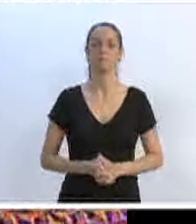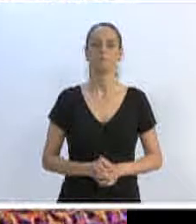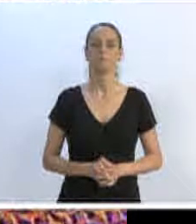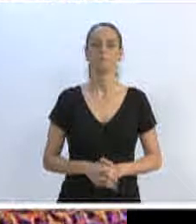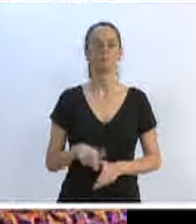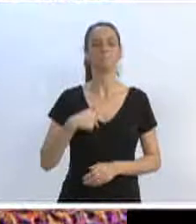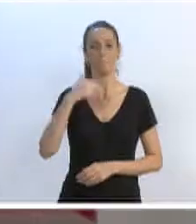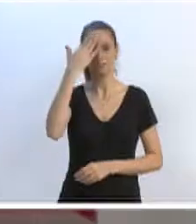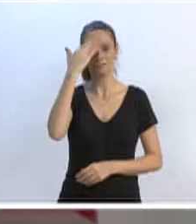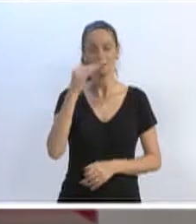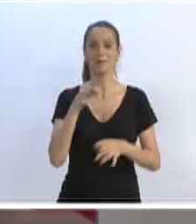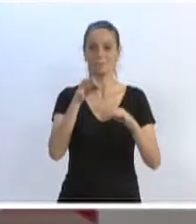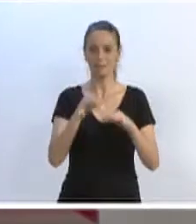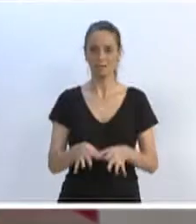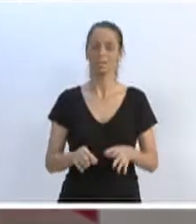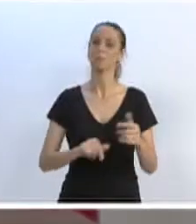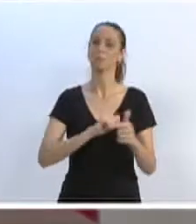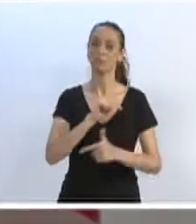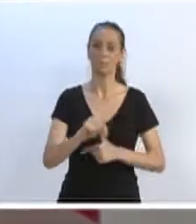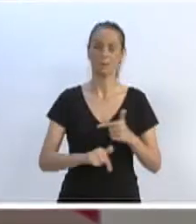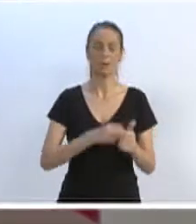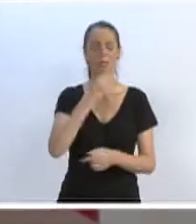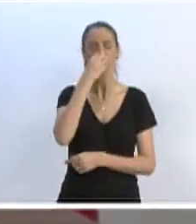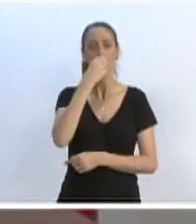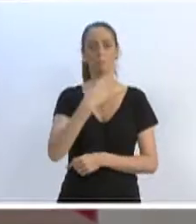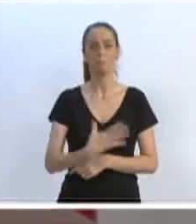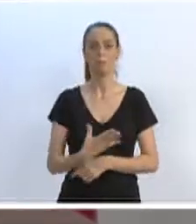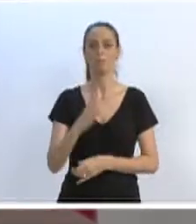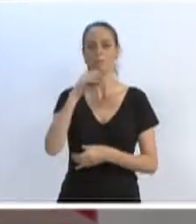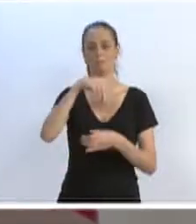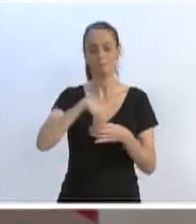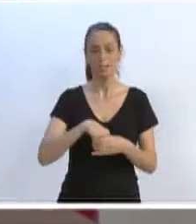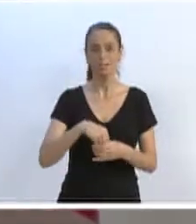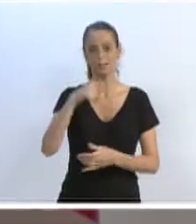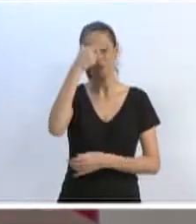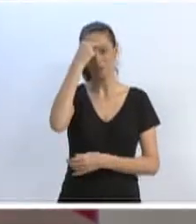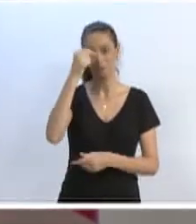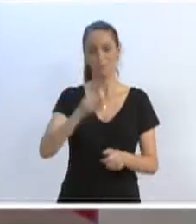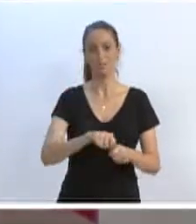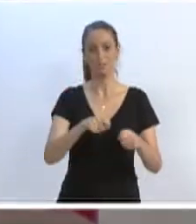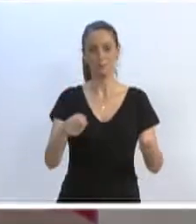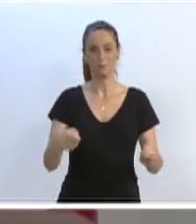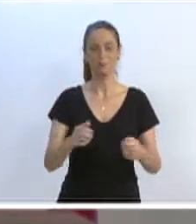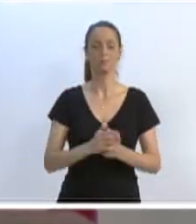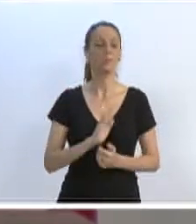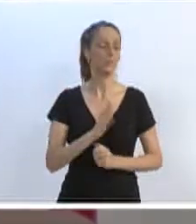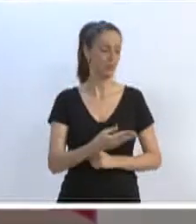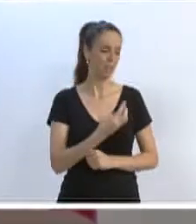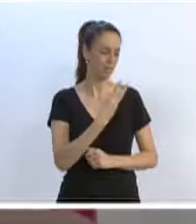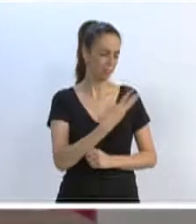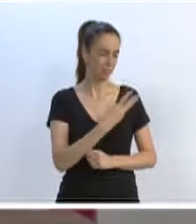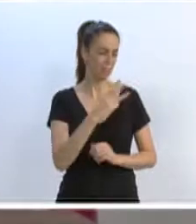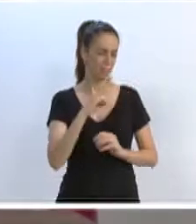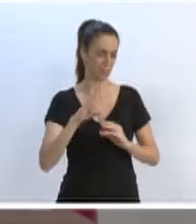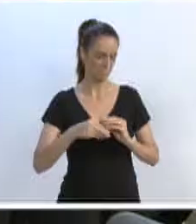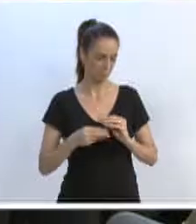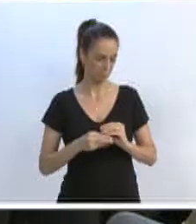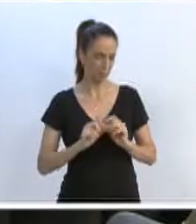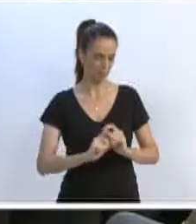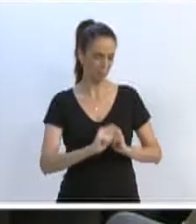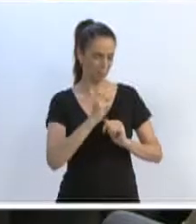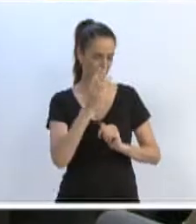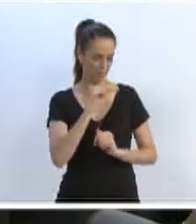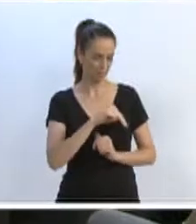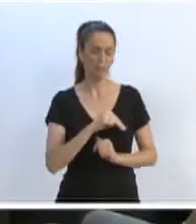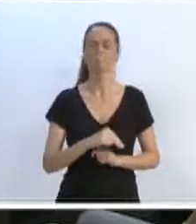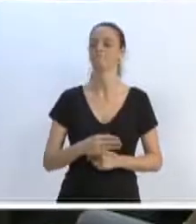é um trabalho muito, muito bem feito por aquela universidade. Presidente, devido aos três aplausos, você me concede mais um tempo? Mais